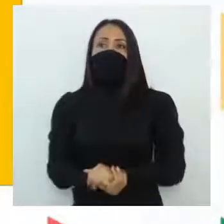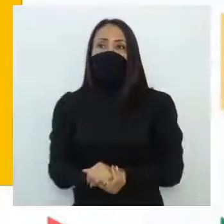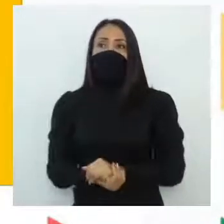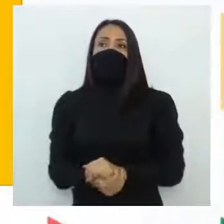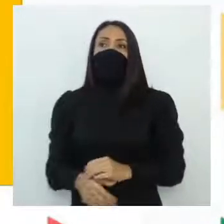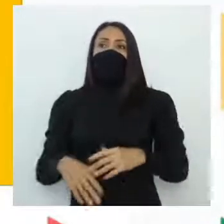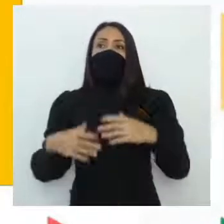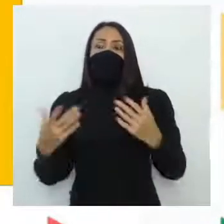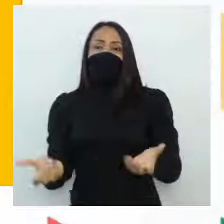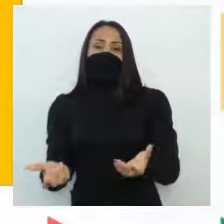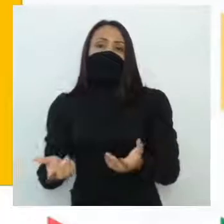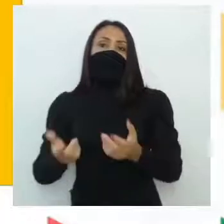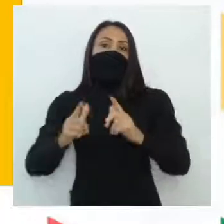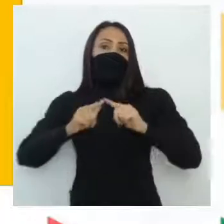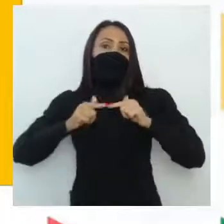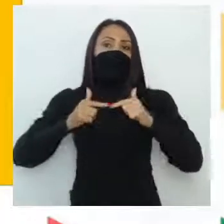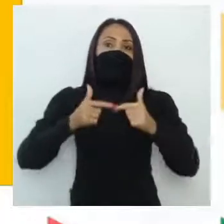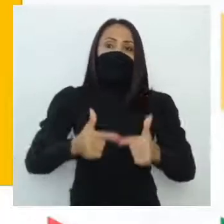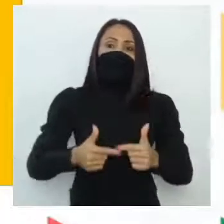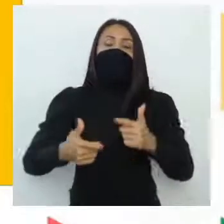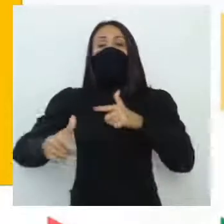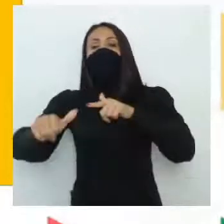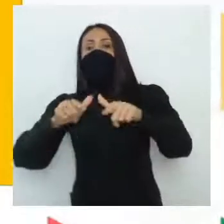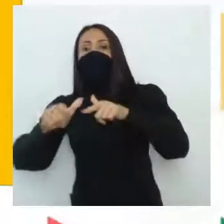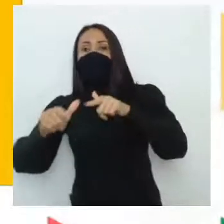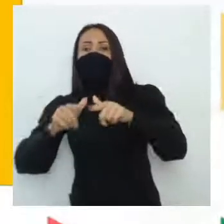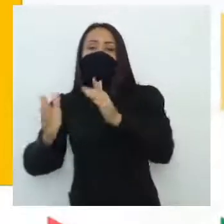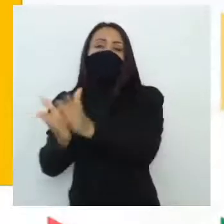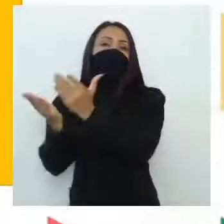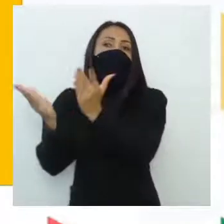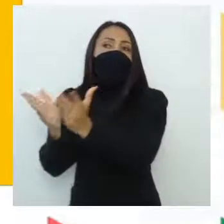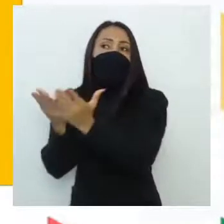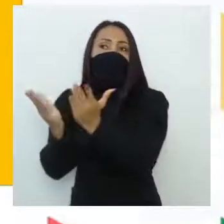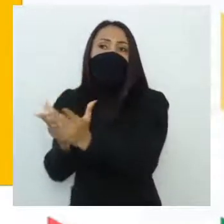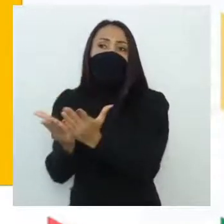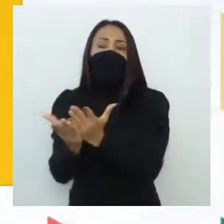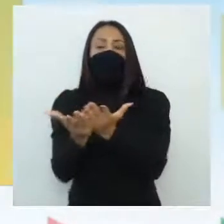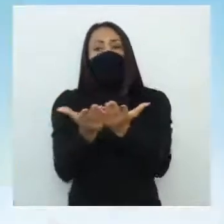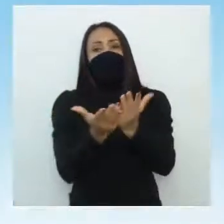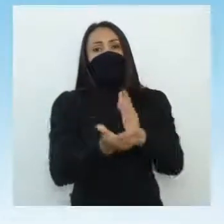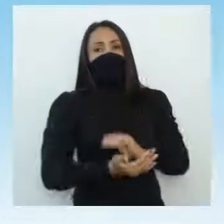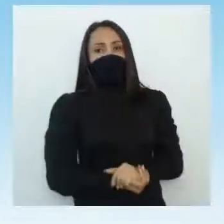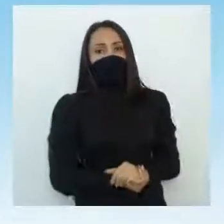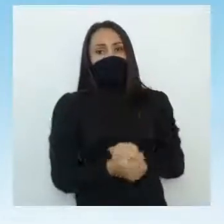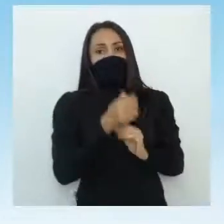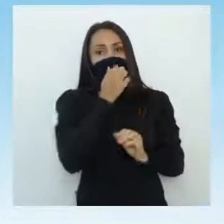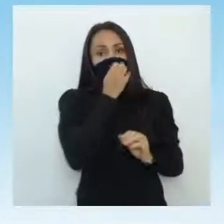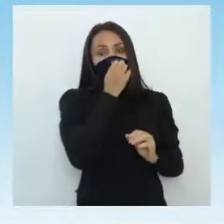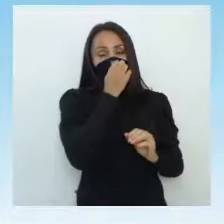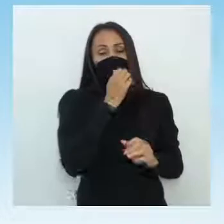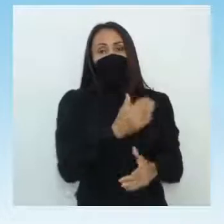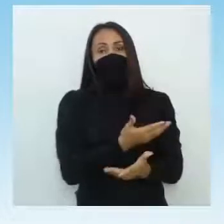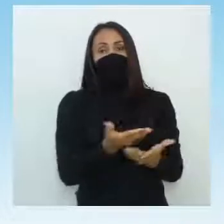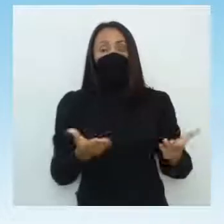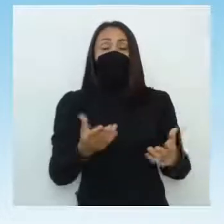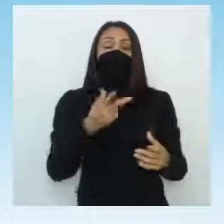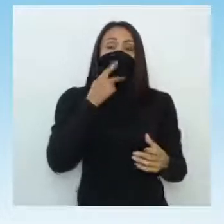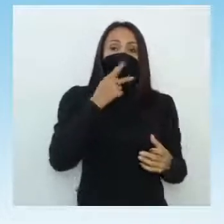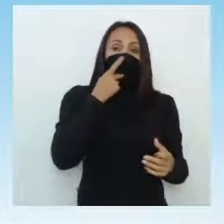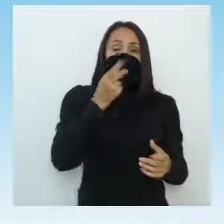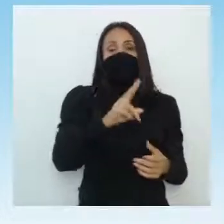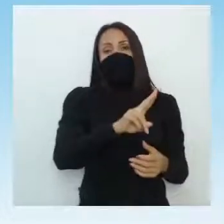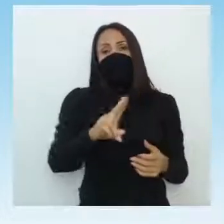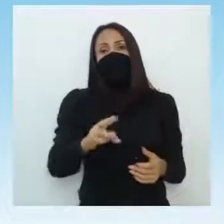um trabalho qualquer a esse pobre. Justamente é isso, olhem só, a missão. Então, falar do nome de